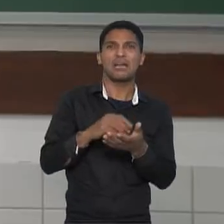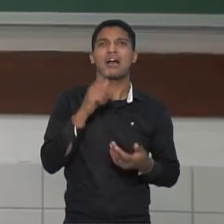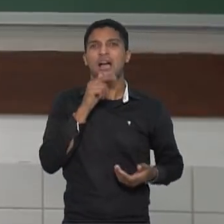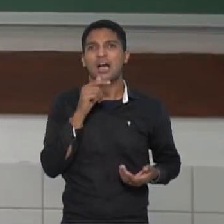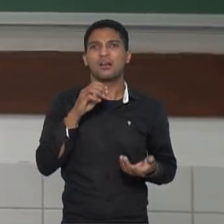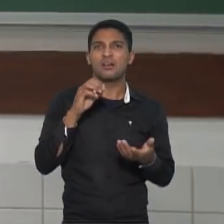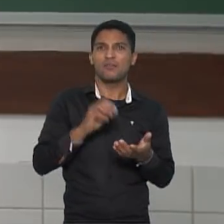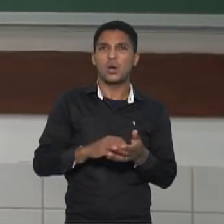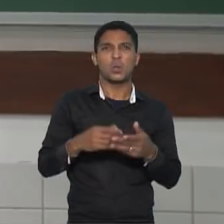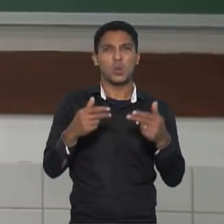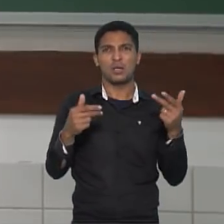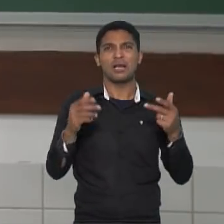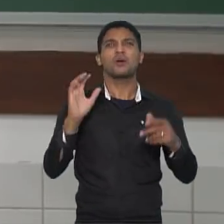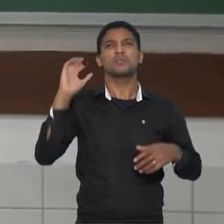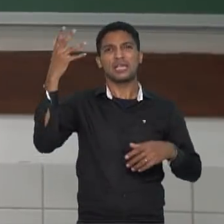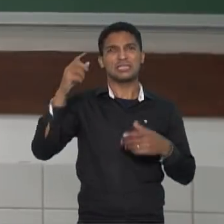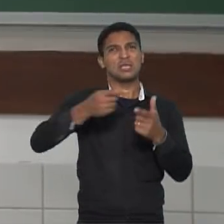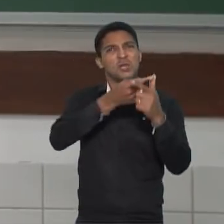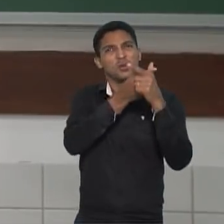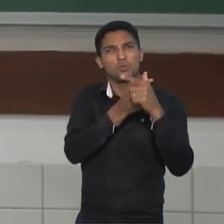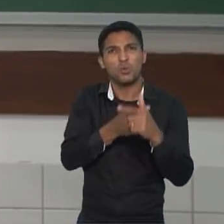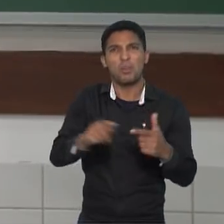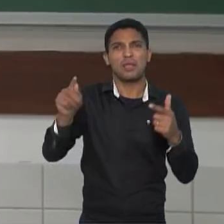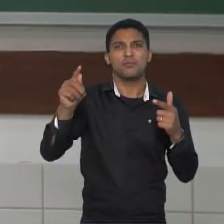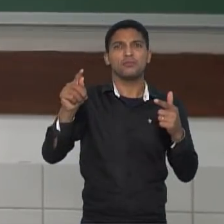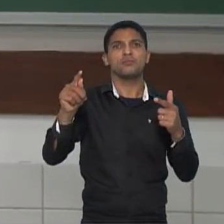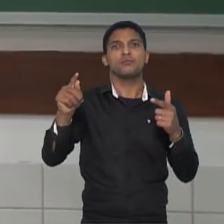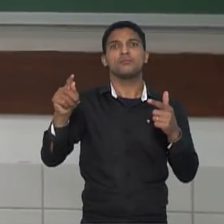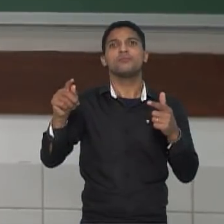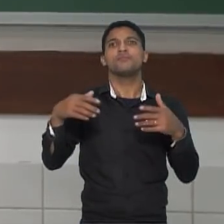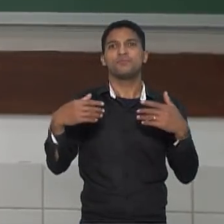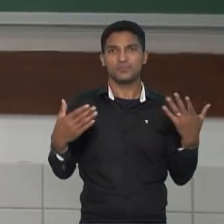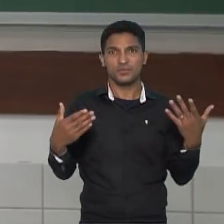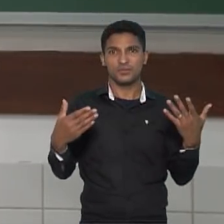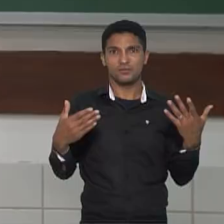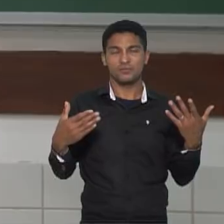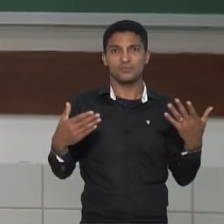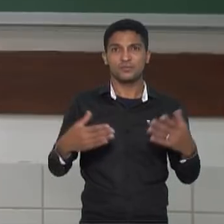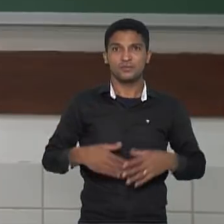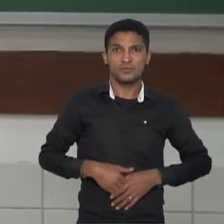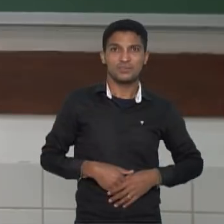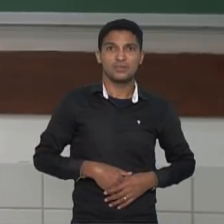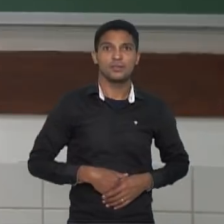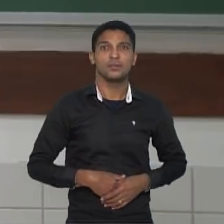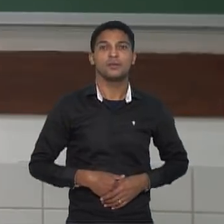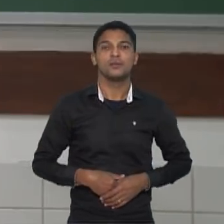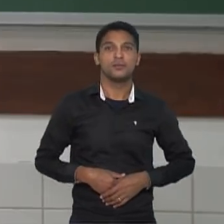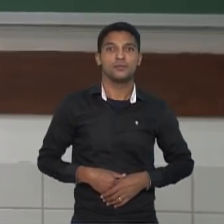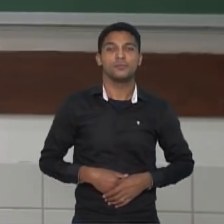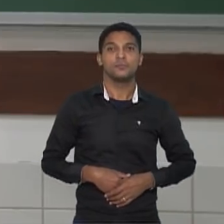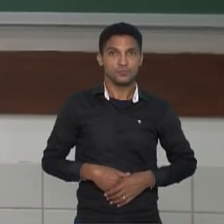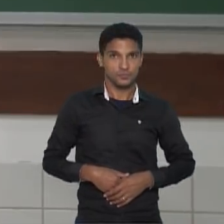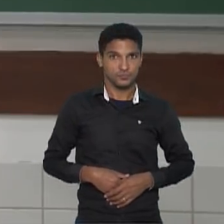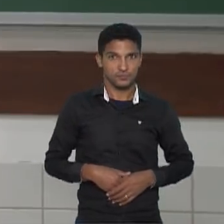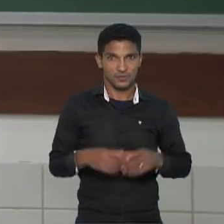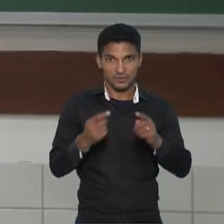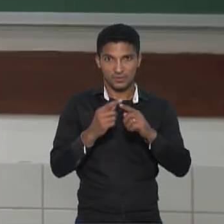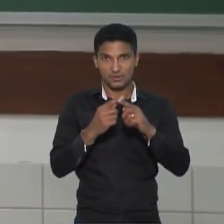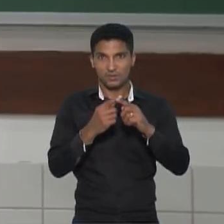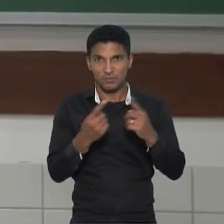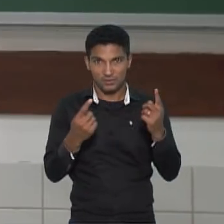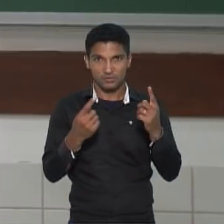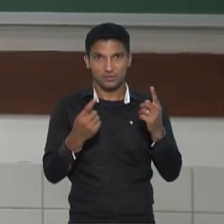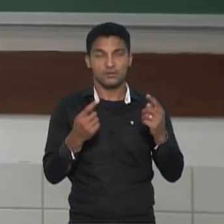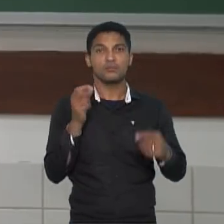e mesmo assim nós não temos interesses econômicos e políticos nessas questões. Os interesses econômicos, na verdade,